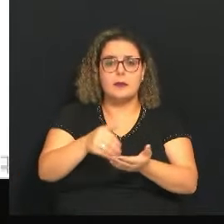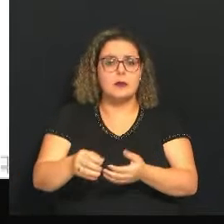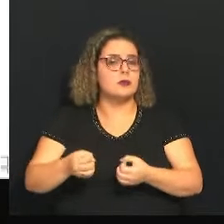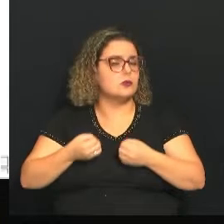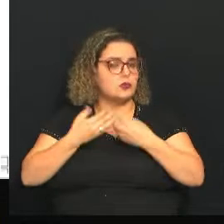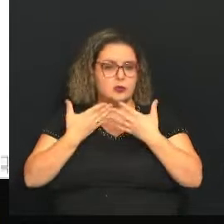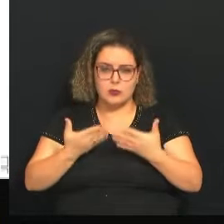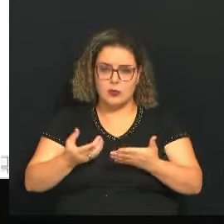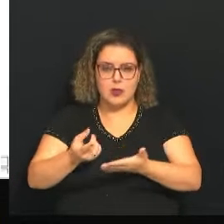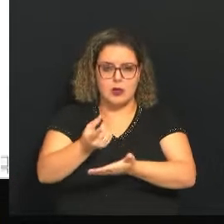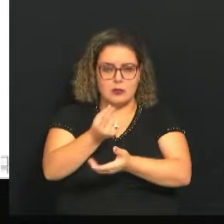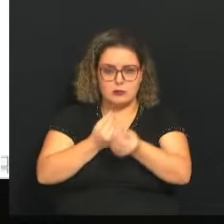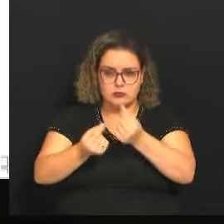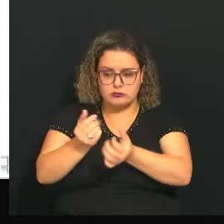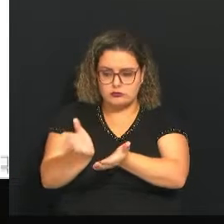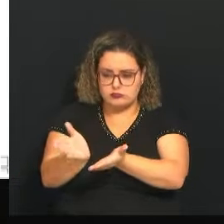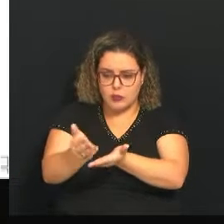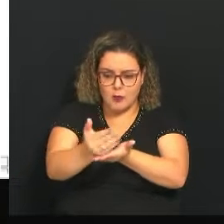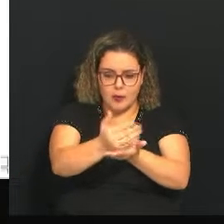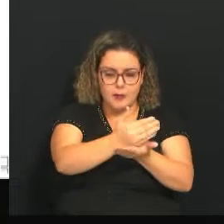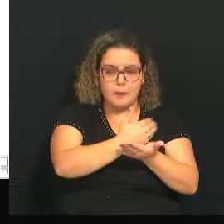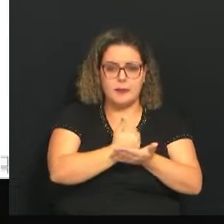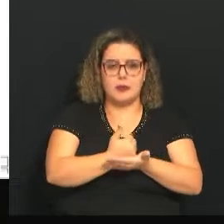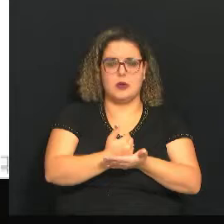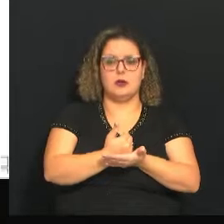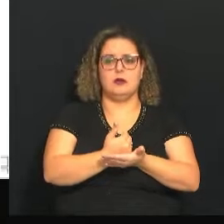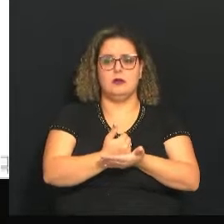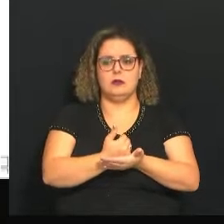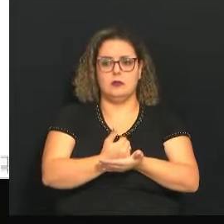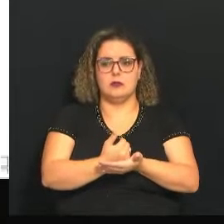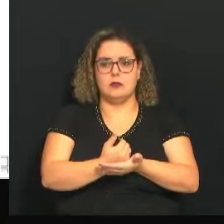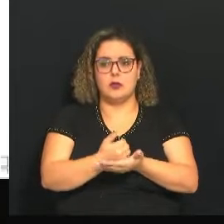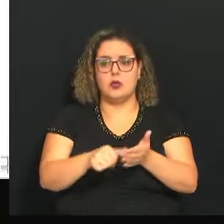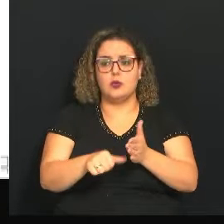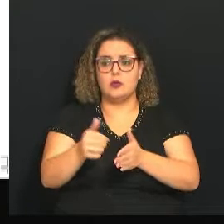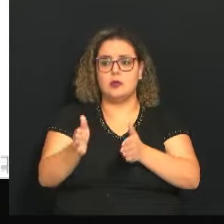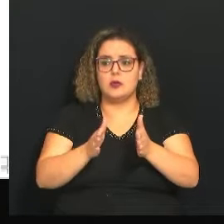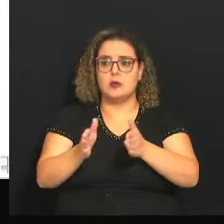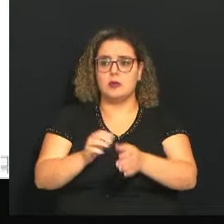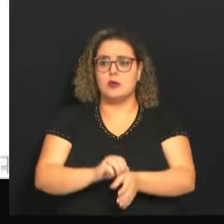arrecadação. Eu estou considerando aqui a receita corrente líquida, no primeiro momento, ó,